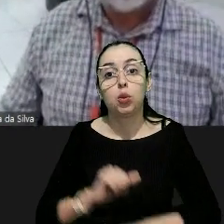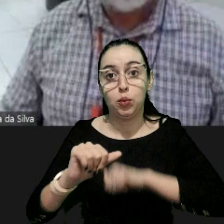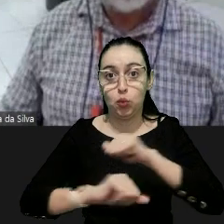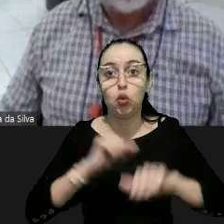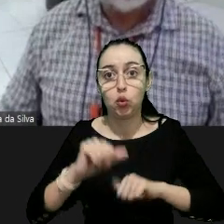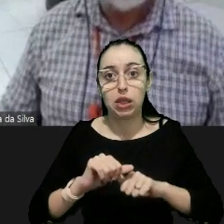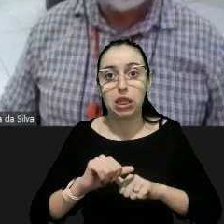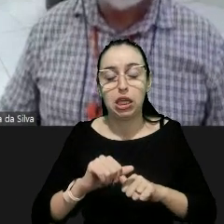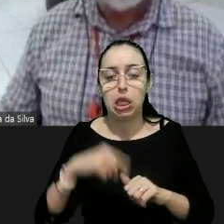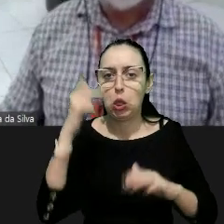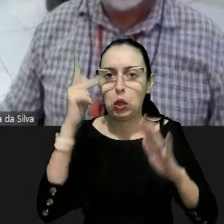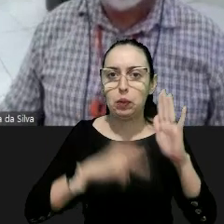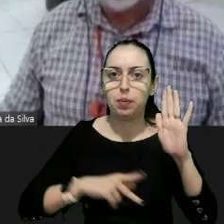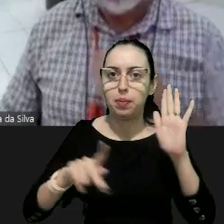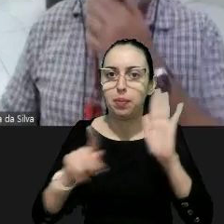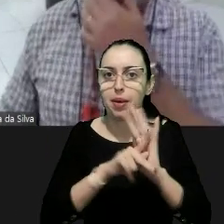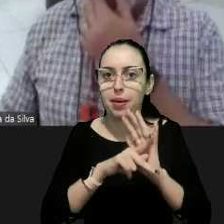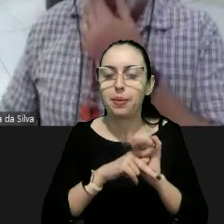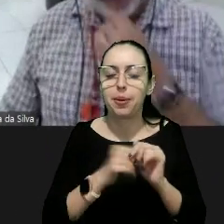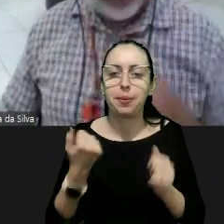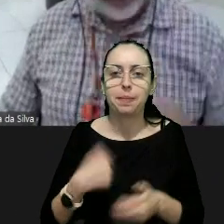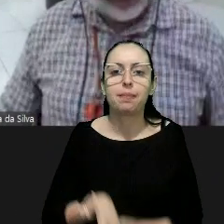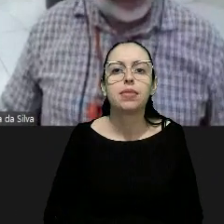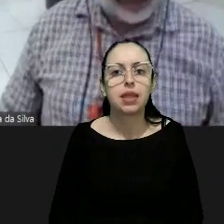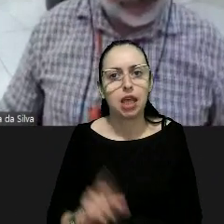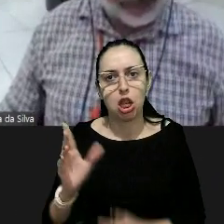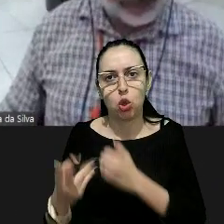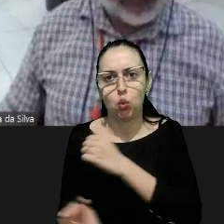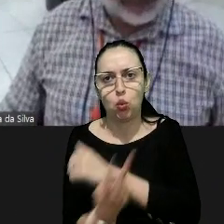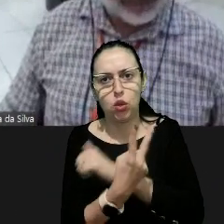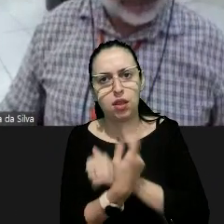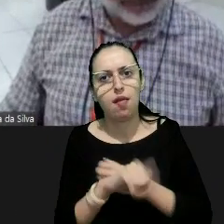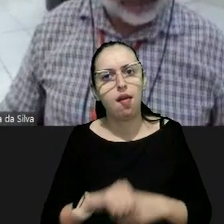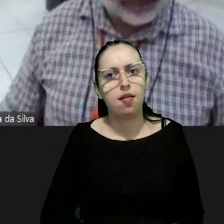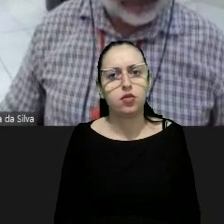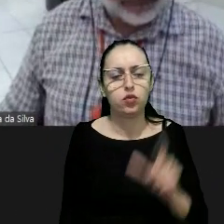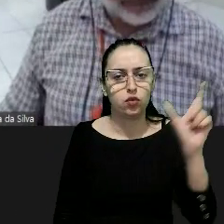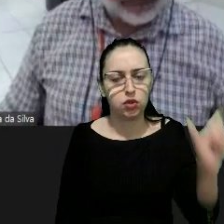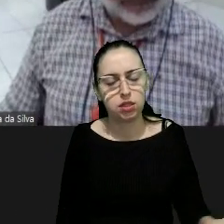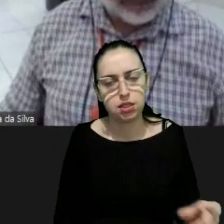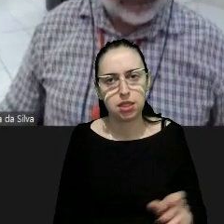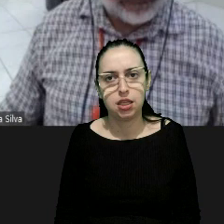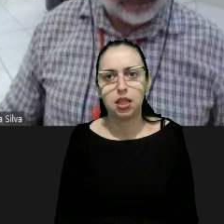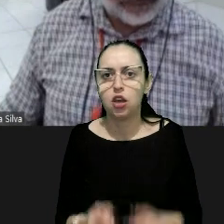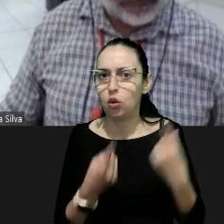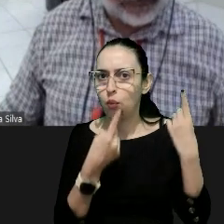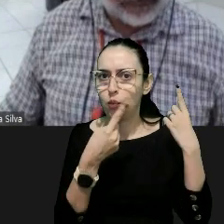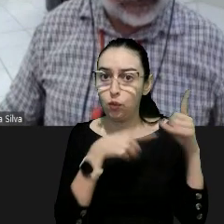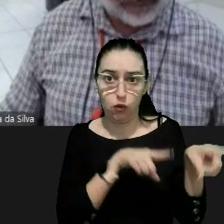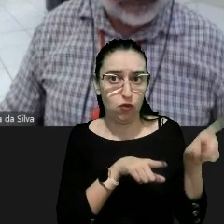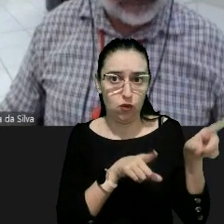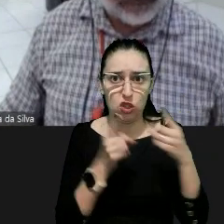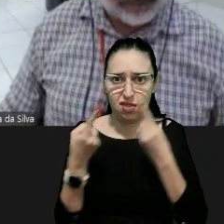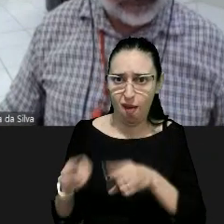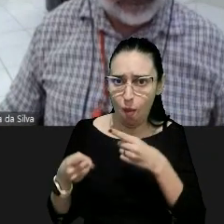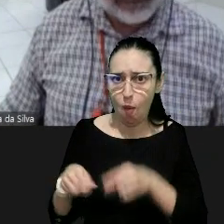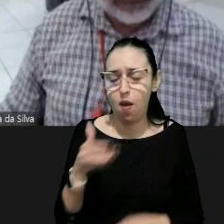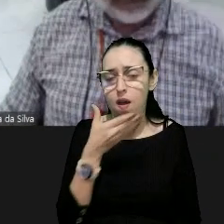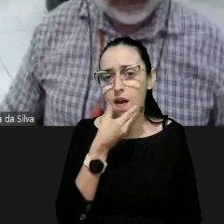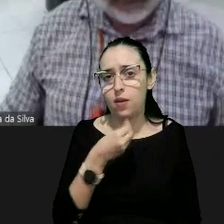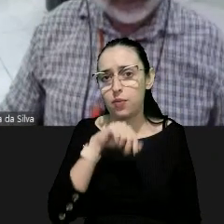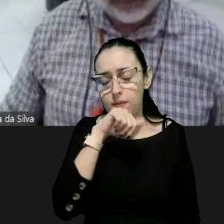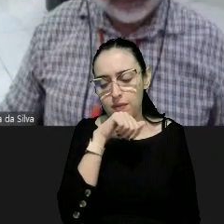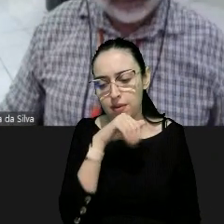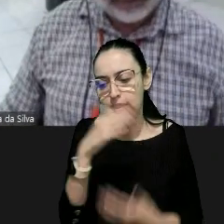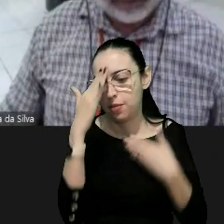forma. Então, você tem que inverter. Ele é que tem que cuidar de você, não você ficar dando ordem para ele.